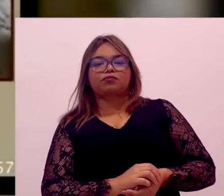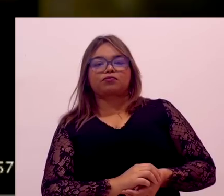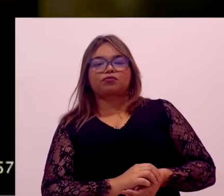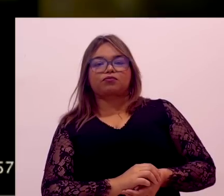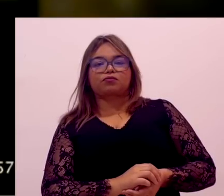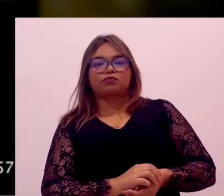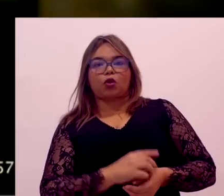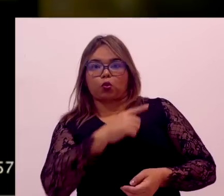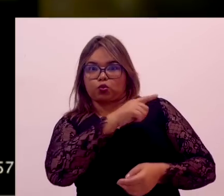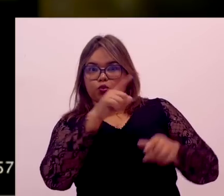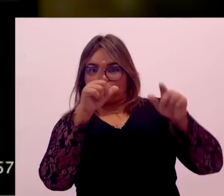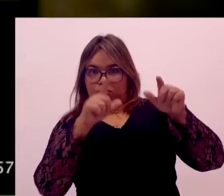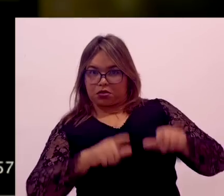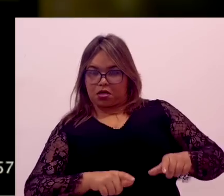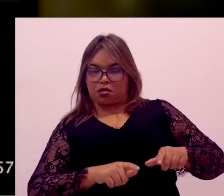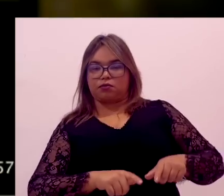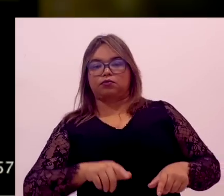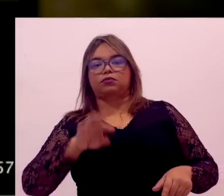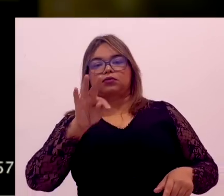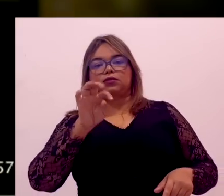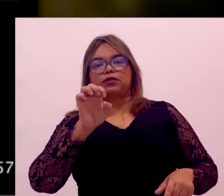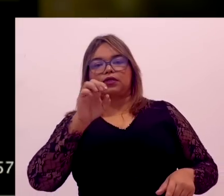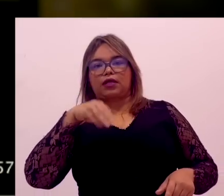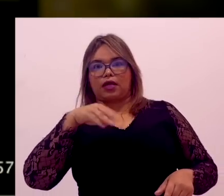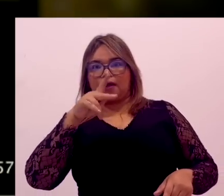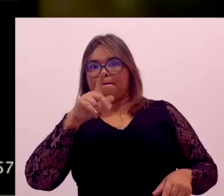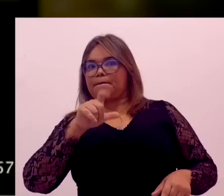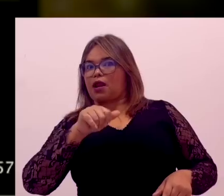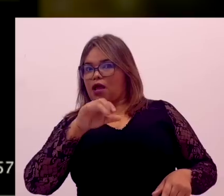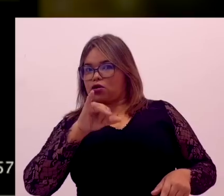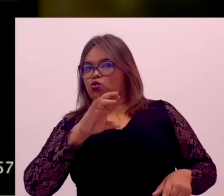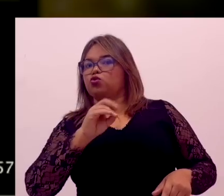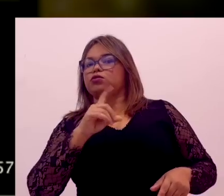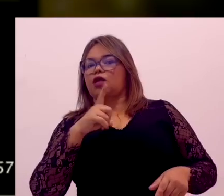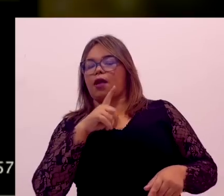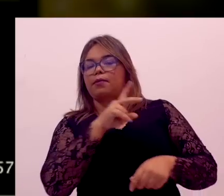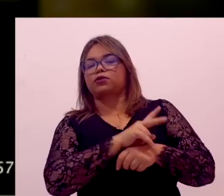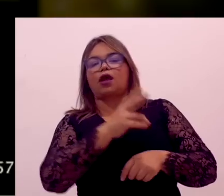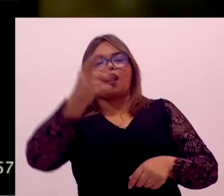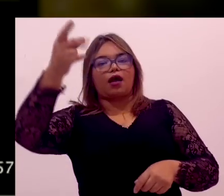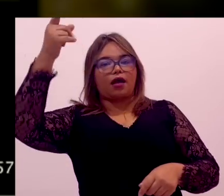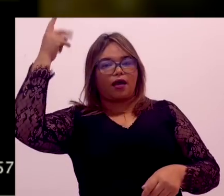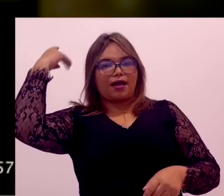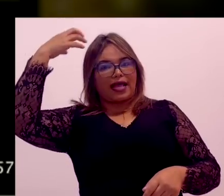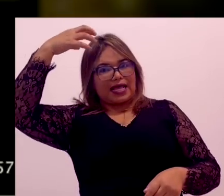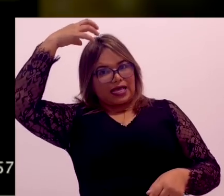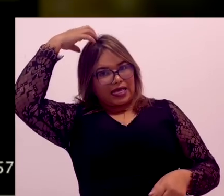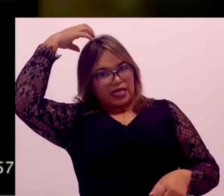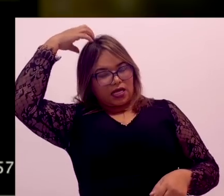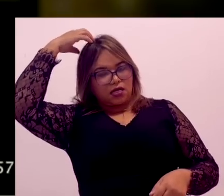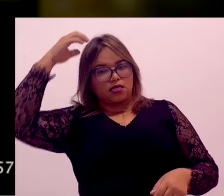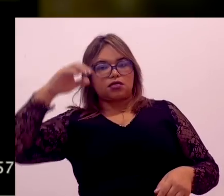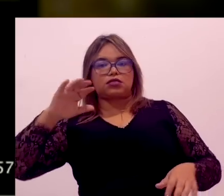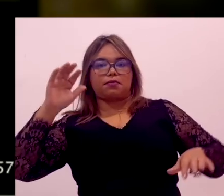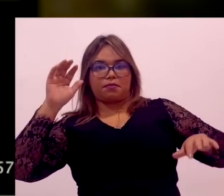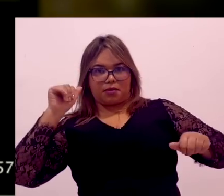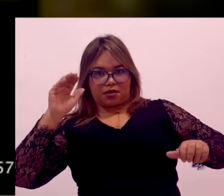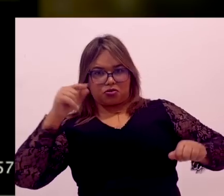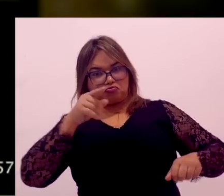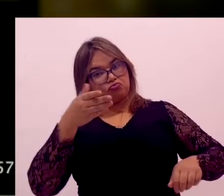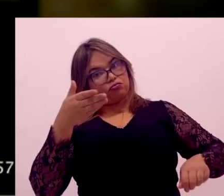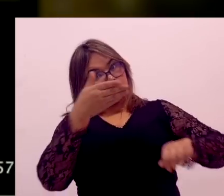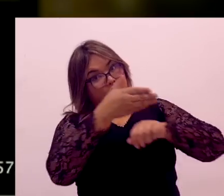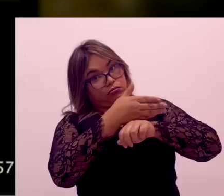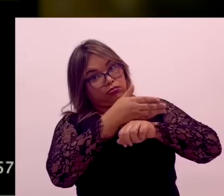dos reis espanhóis. E se você vai a uma sede templária, você vai encontrar altares em igrejas. Lembrem-se